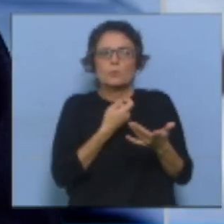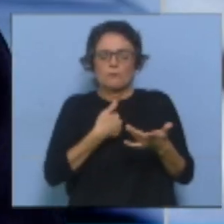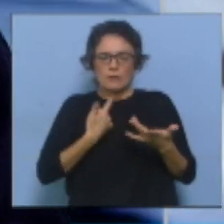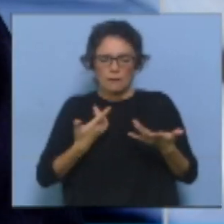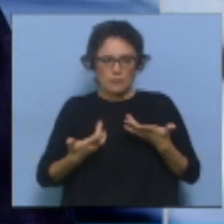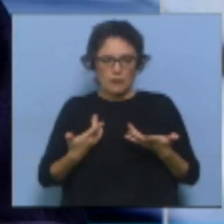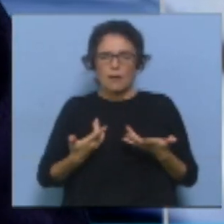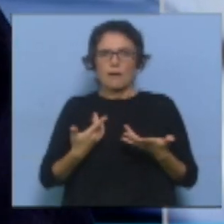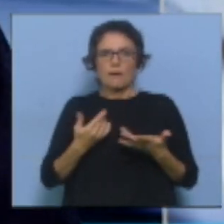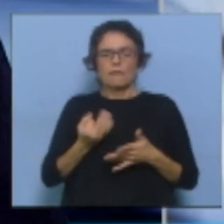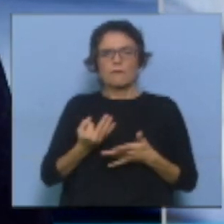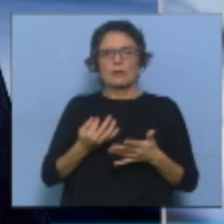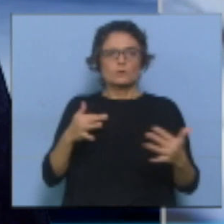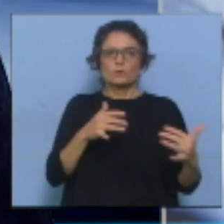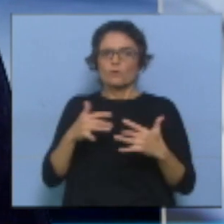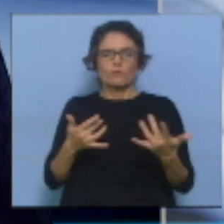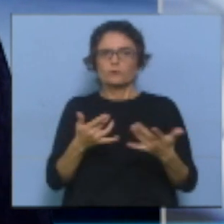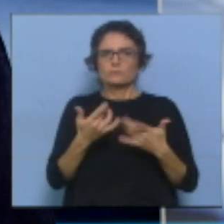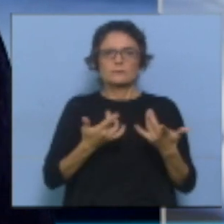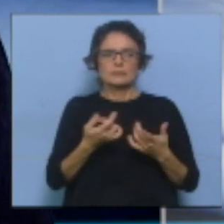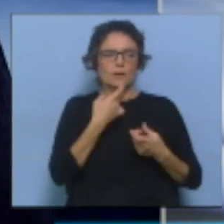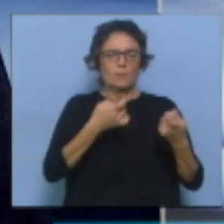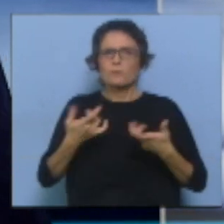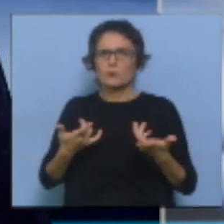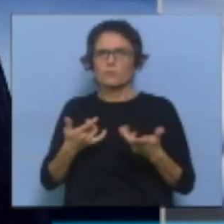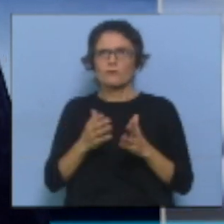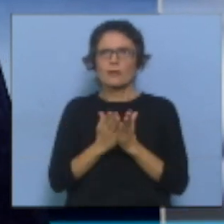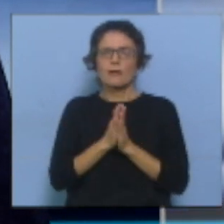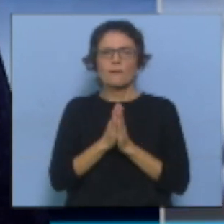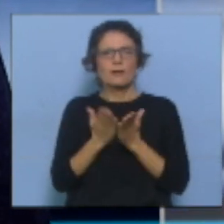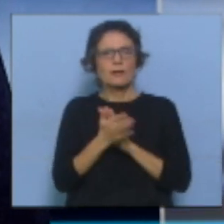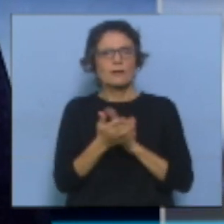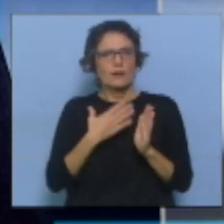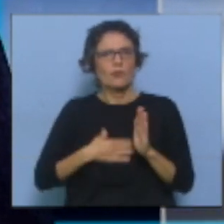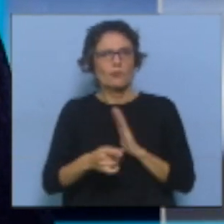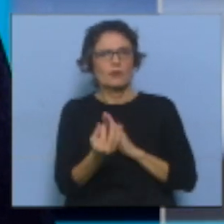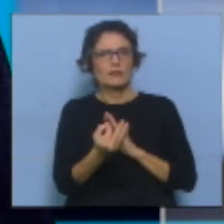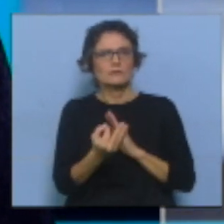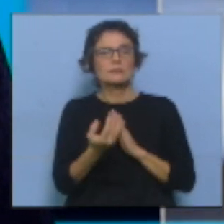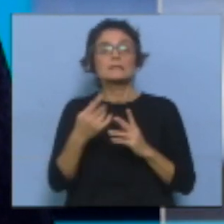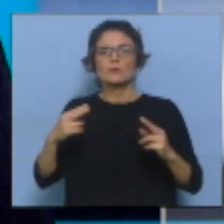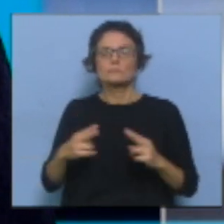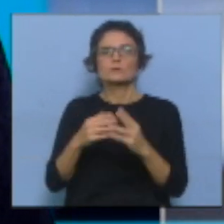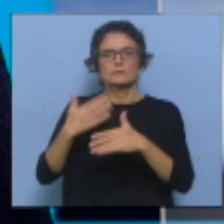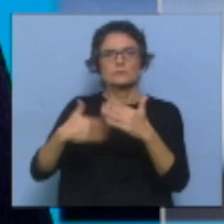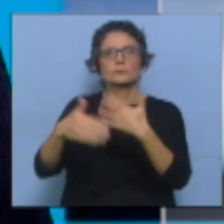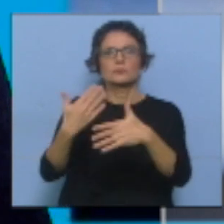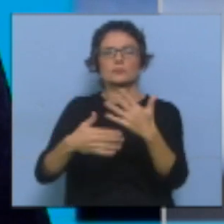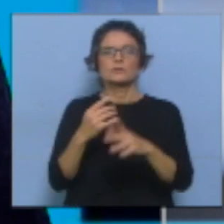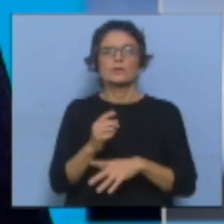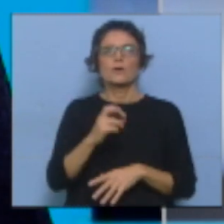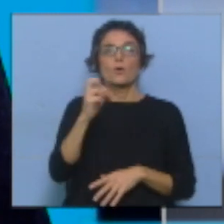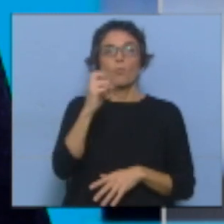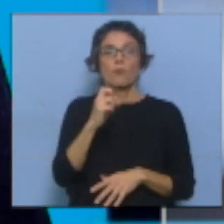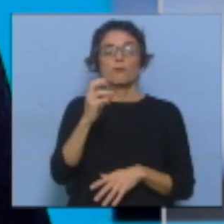e com catequeses, fomos pondo esta pergunta. E por isso, a partir do 8º ano, comecei a ir aos encontros do pré-seminário e desde então, depois do 8º e 9º ano, foram 2